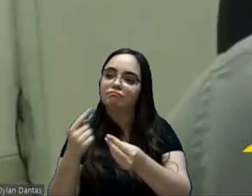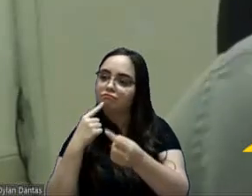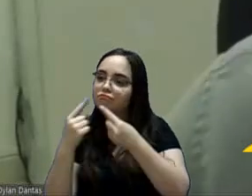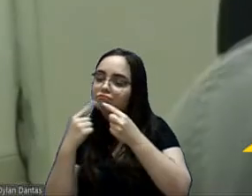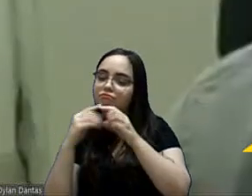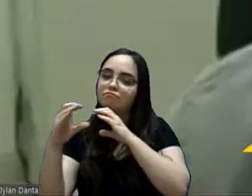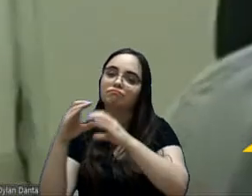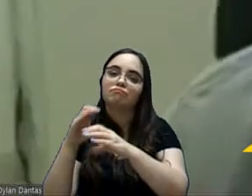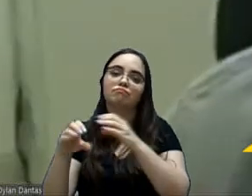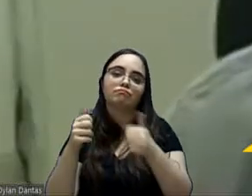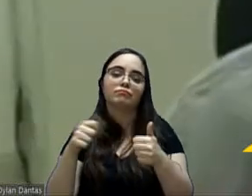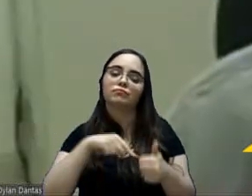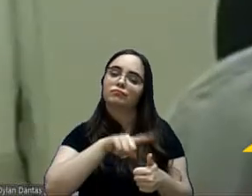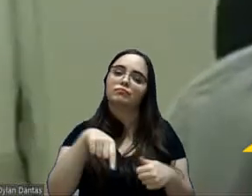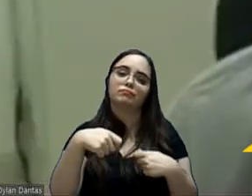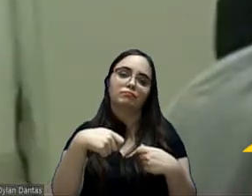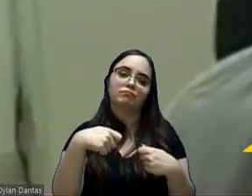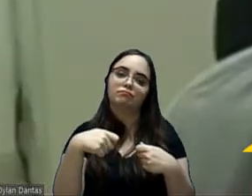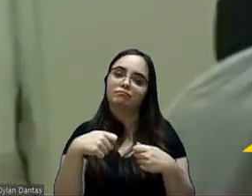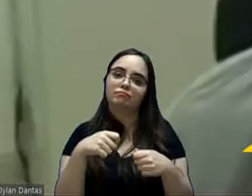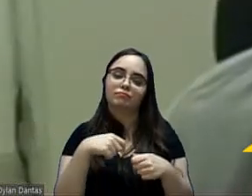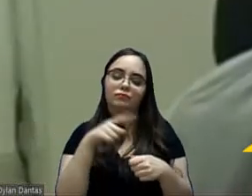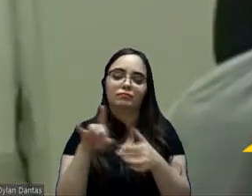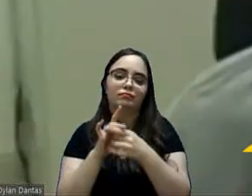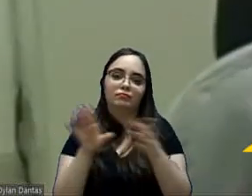nós vivemos. E aqui o embate dos vereadores,